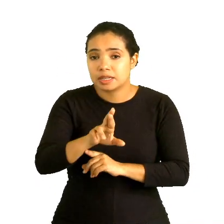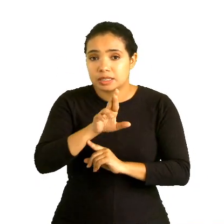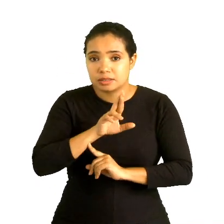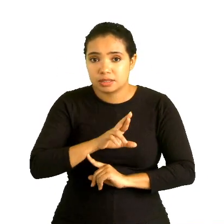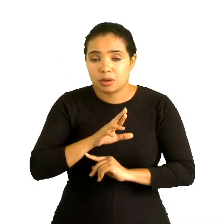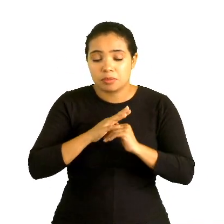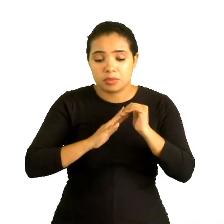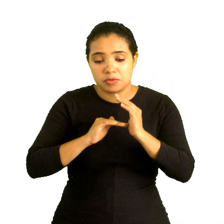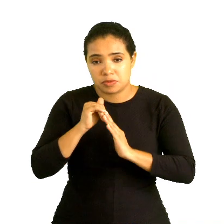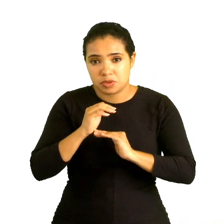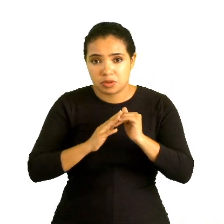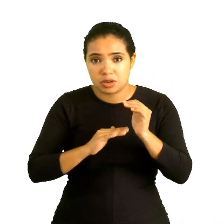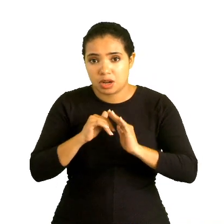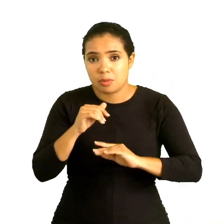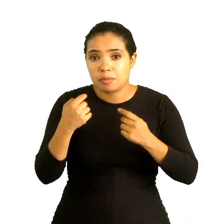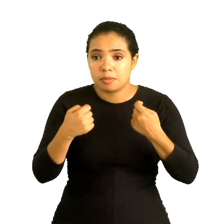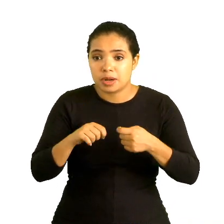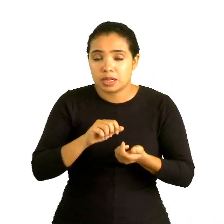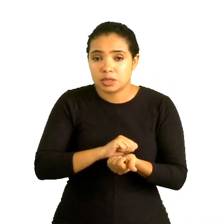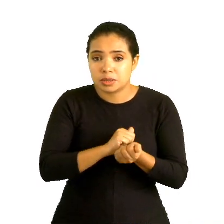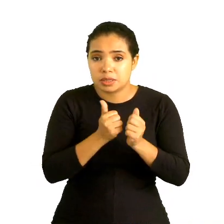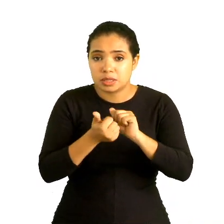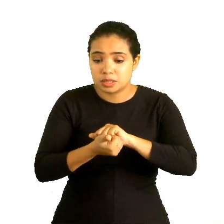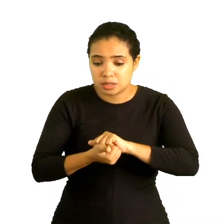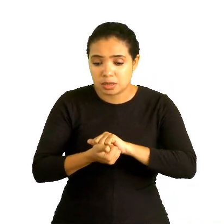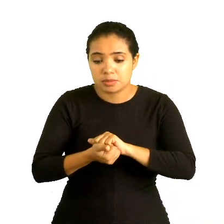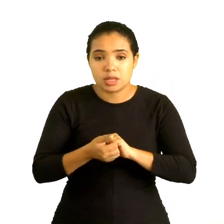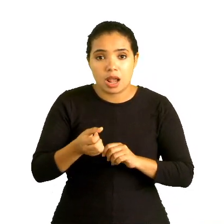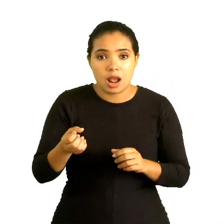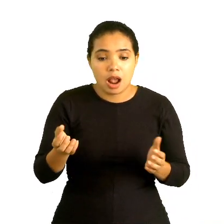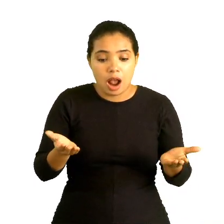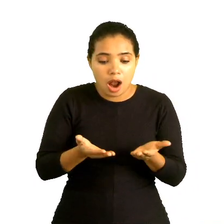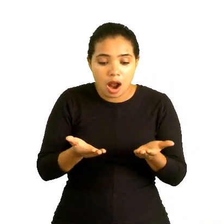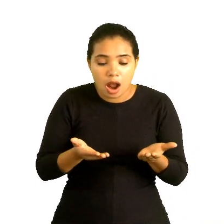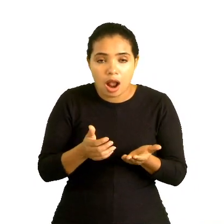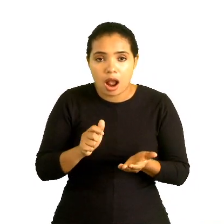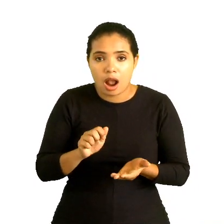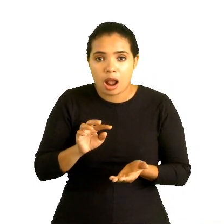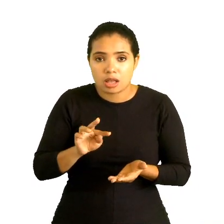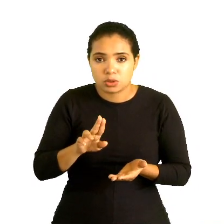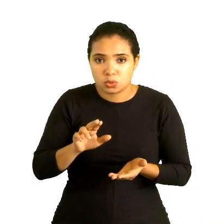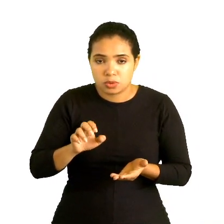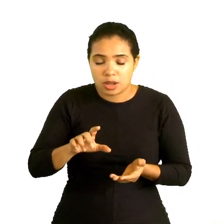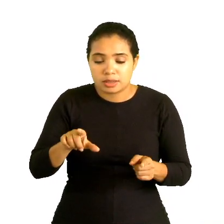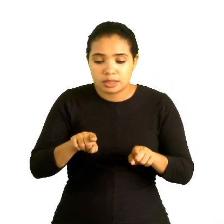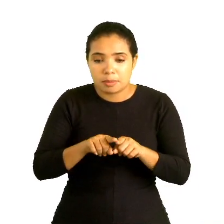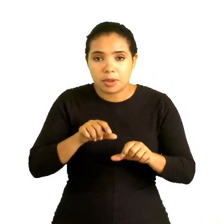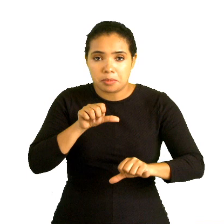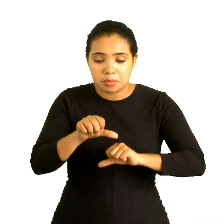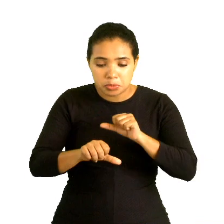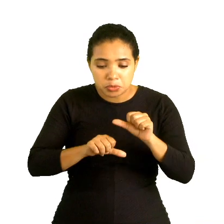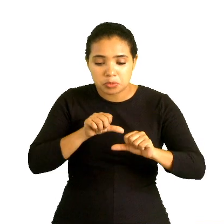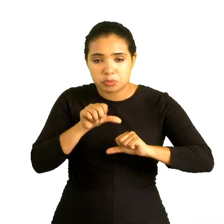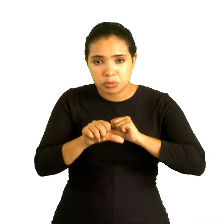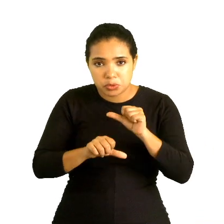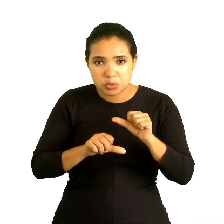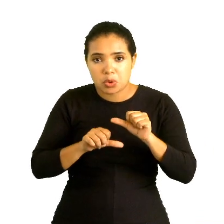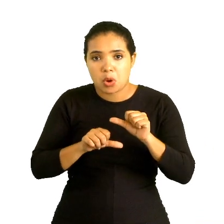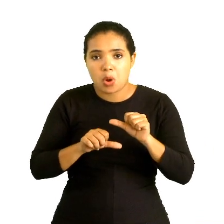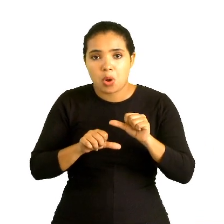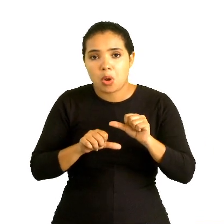esse profissional precisa se adequar às tendências e também à evolução constante do mundo